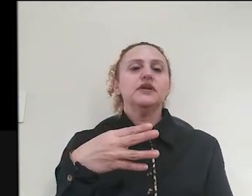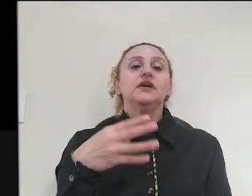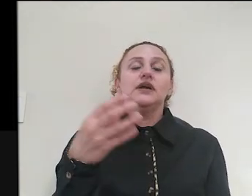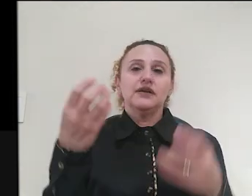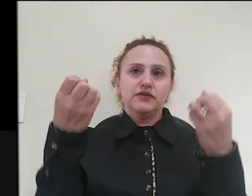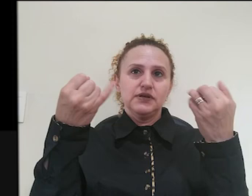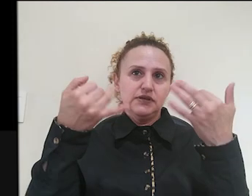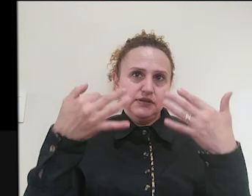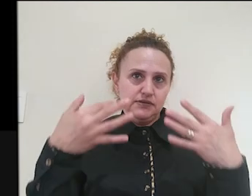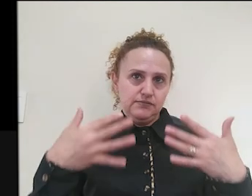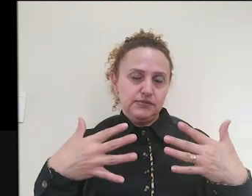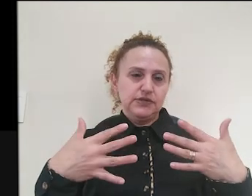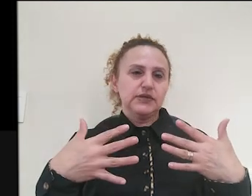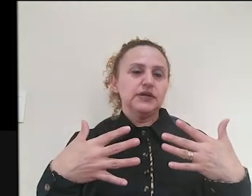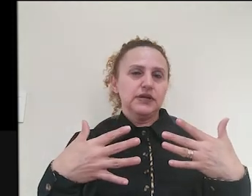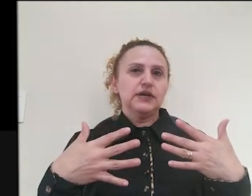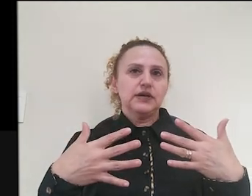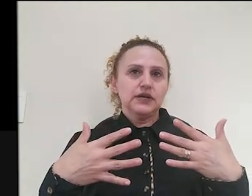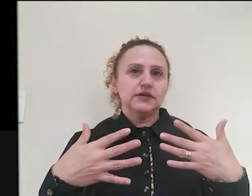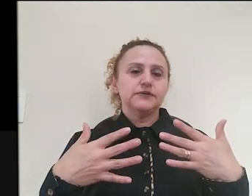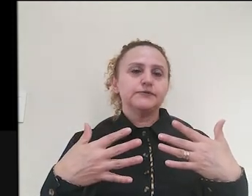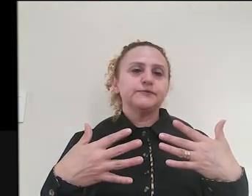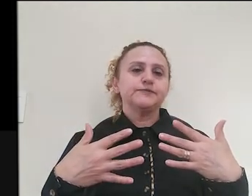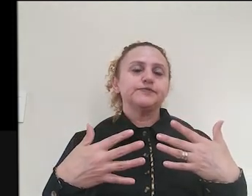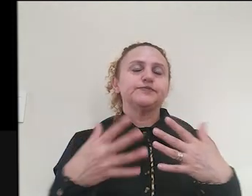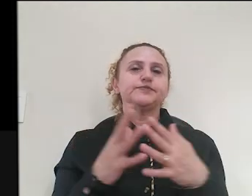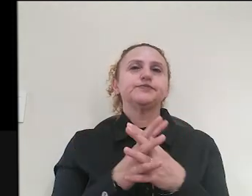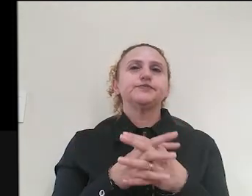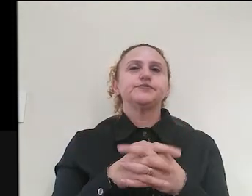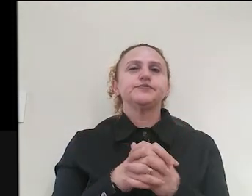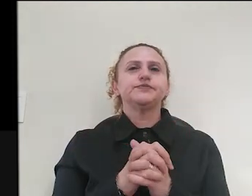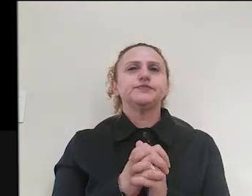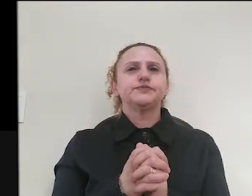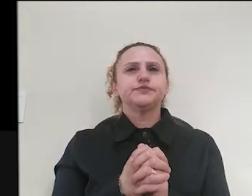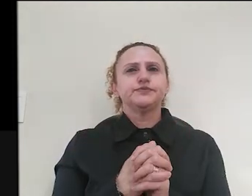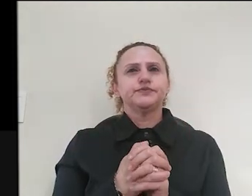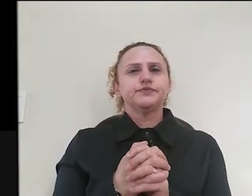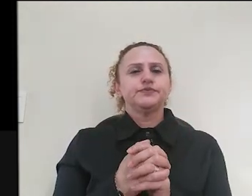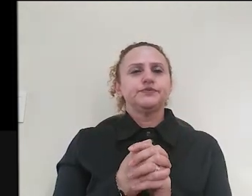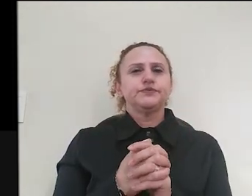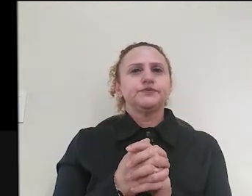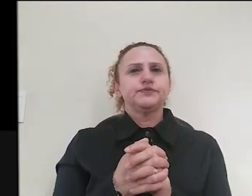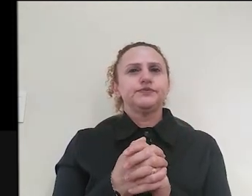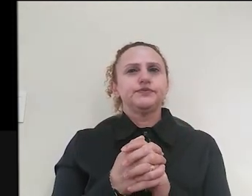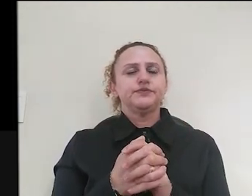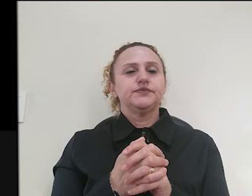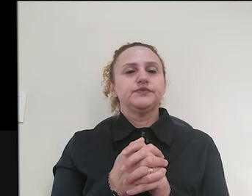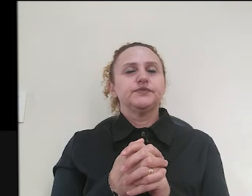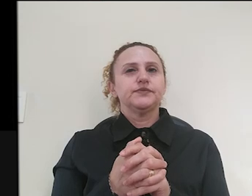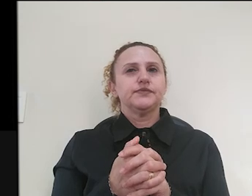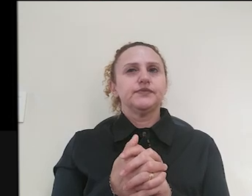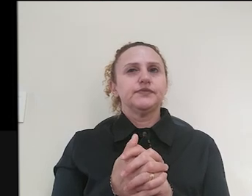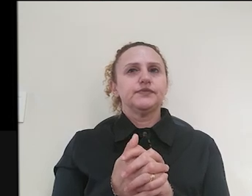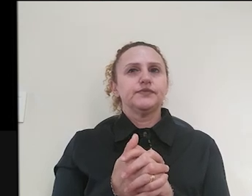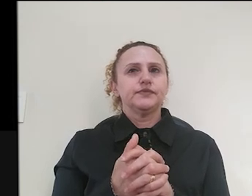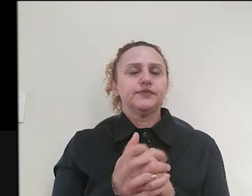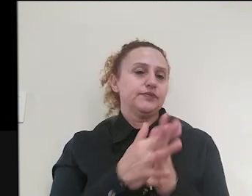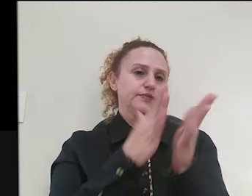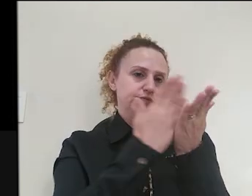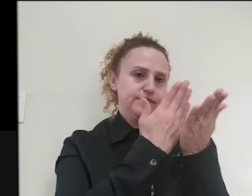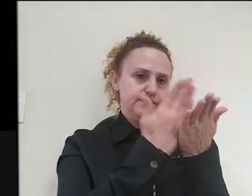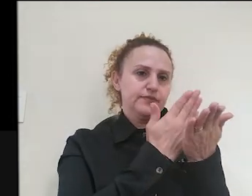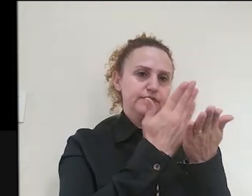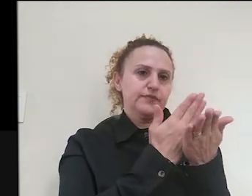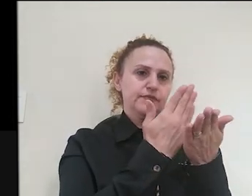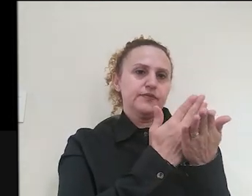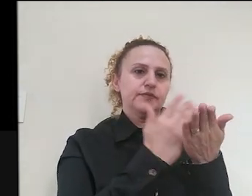século XX teve repercussão posterior à Primeira Grande Guerra, datando, portanto, pela década de 20. Nessa acontece uma cesura na arte,